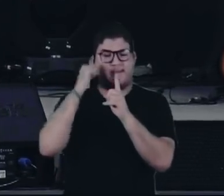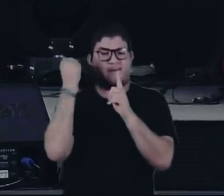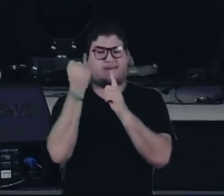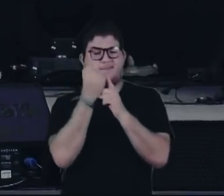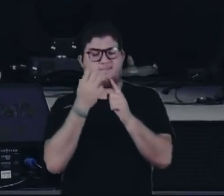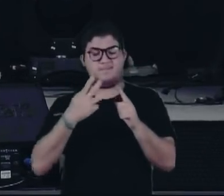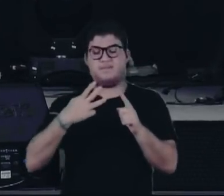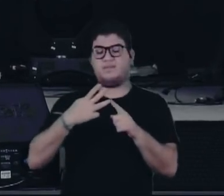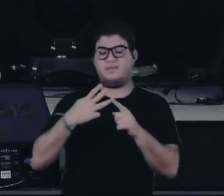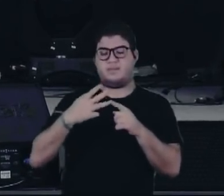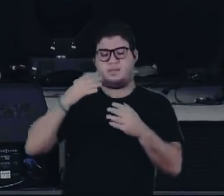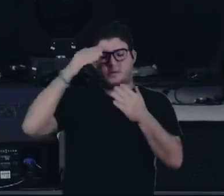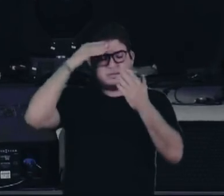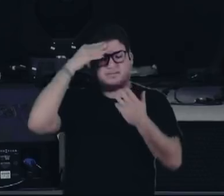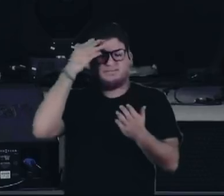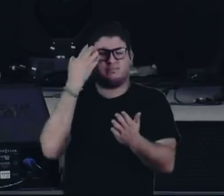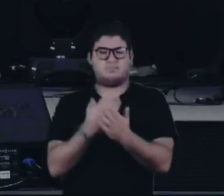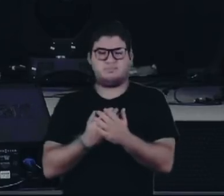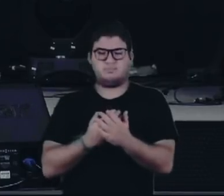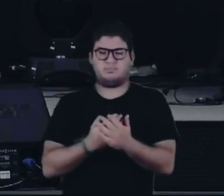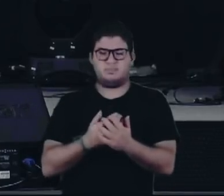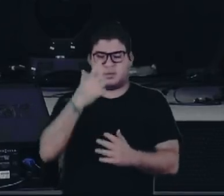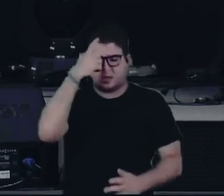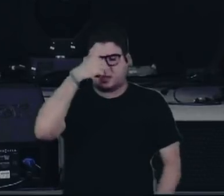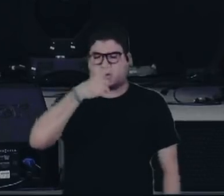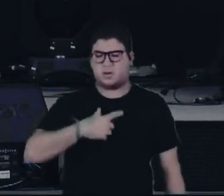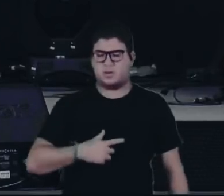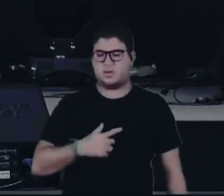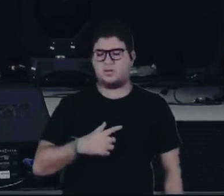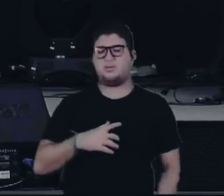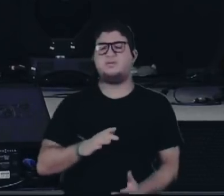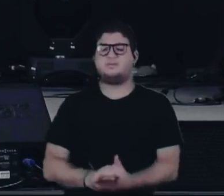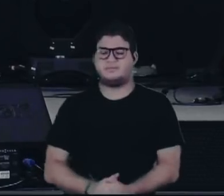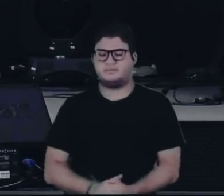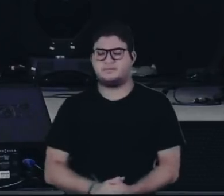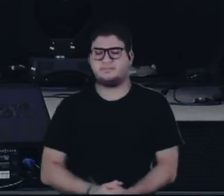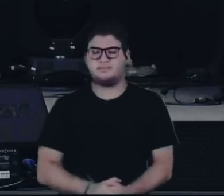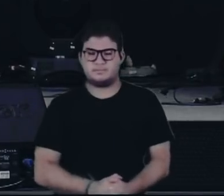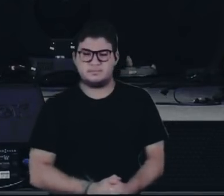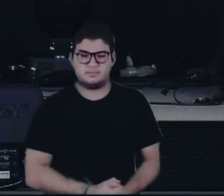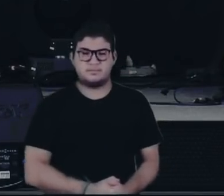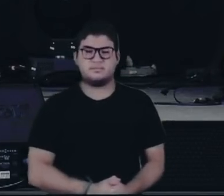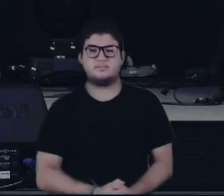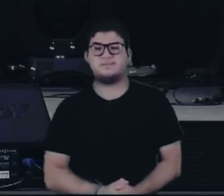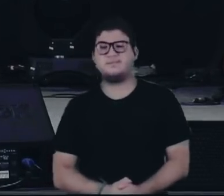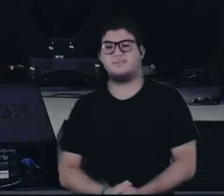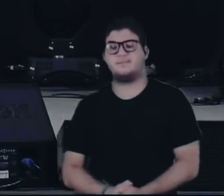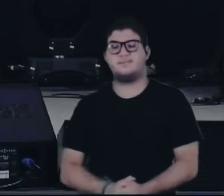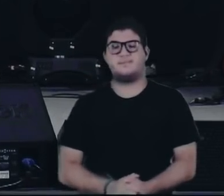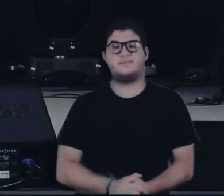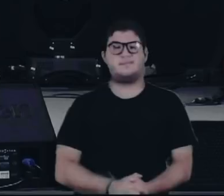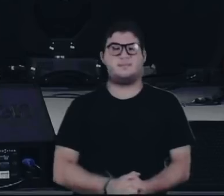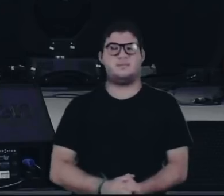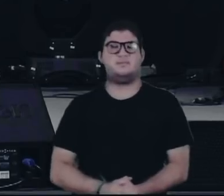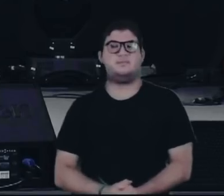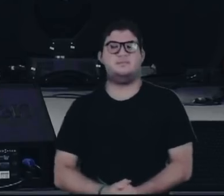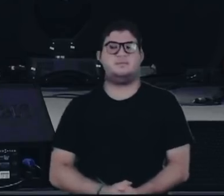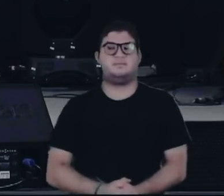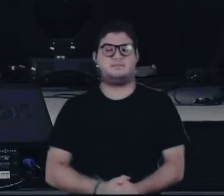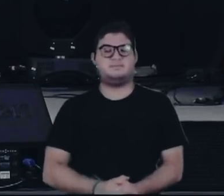terceiro, confiar nele no que diz respeito ao resultado.